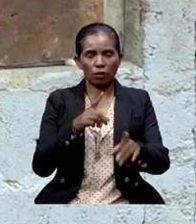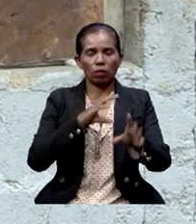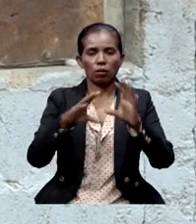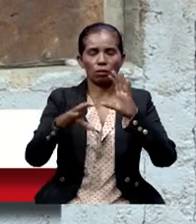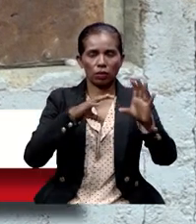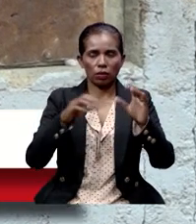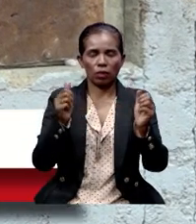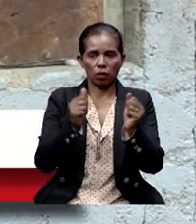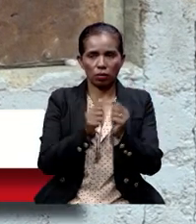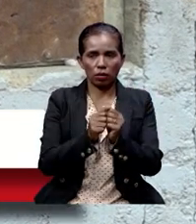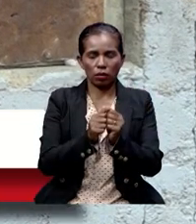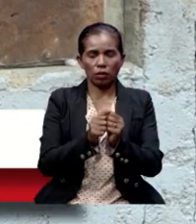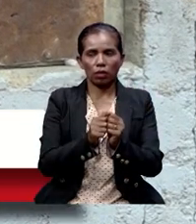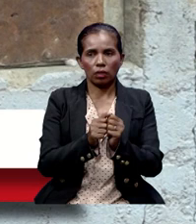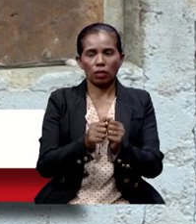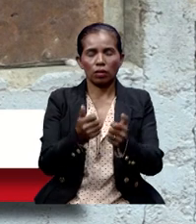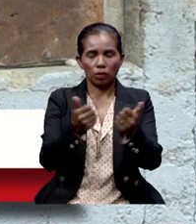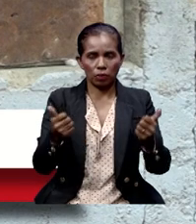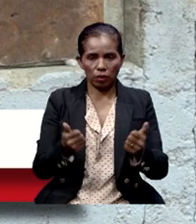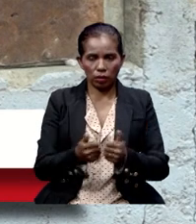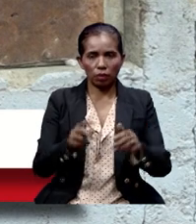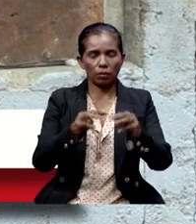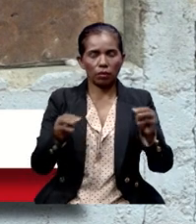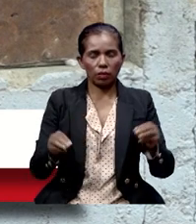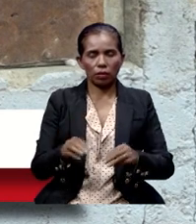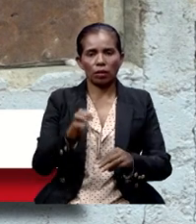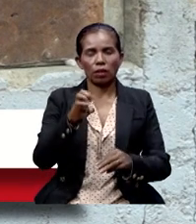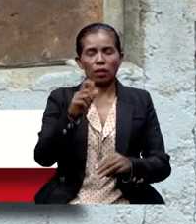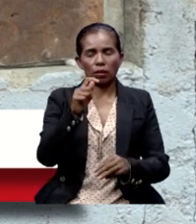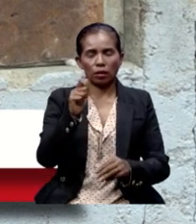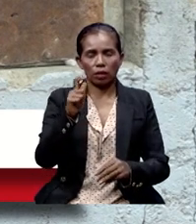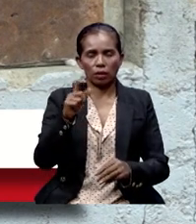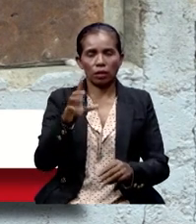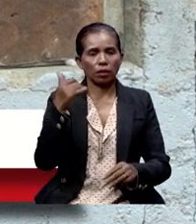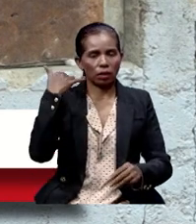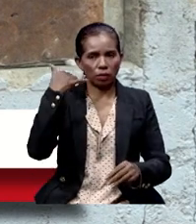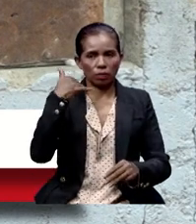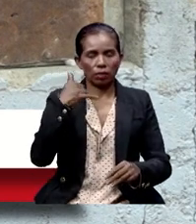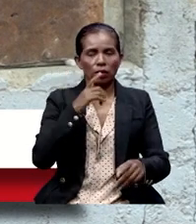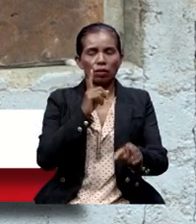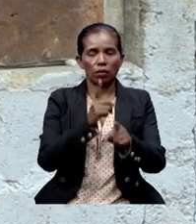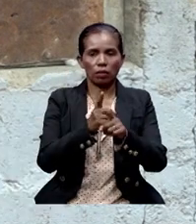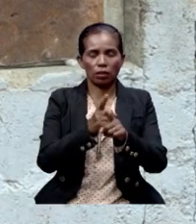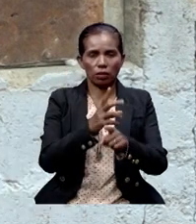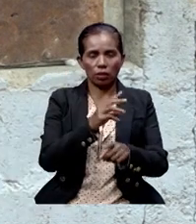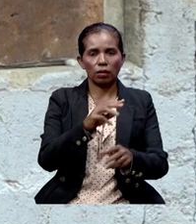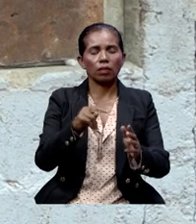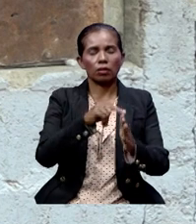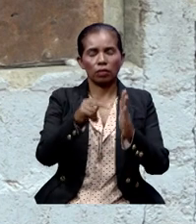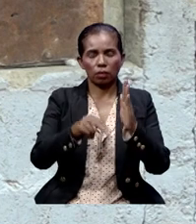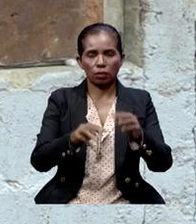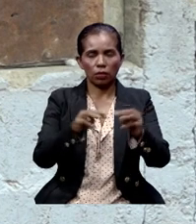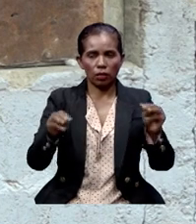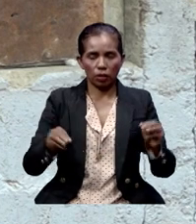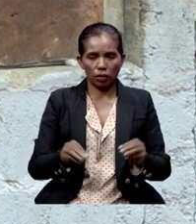ba elit sira autoridade sira ato ita liga direita keren ba notariado município parte